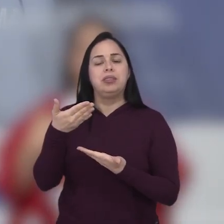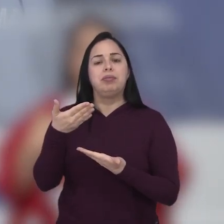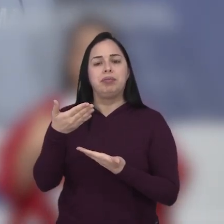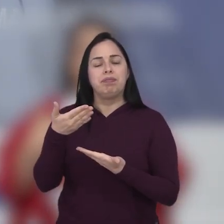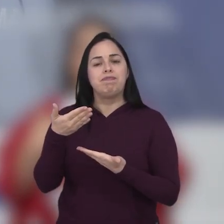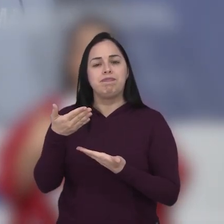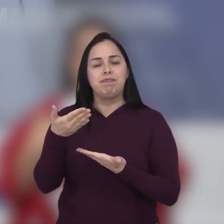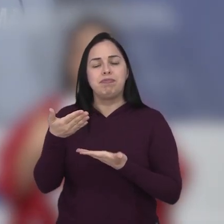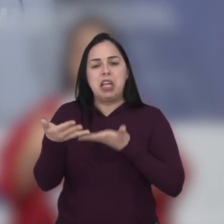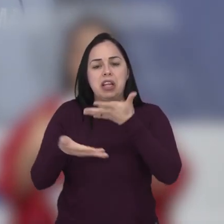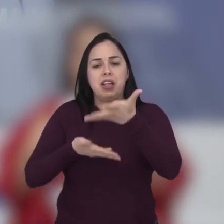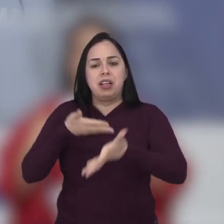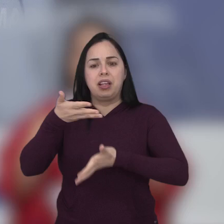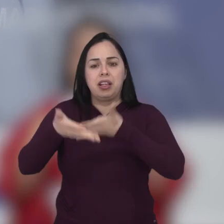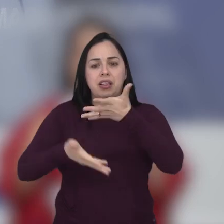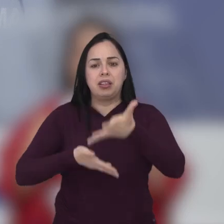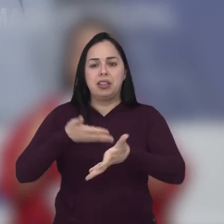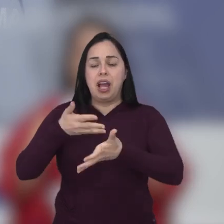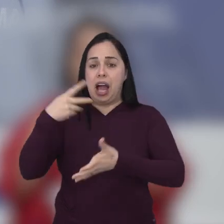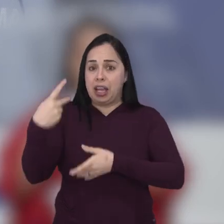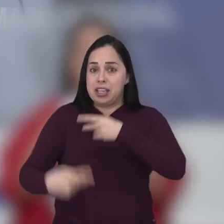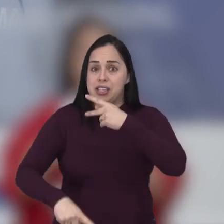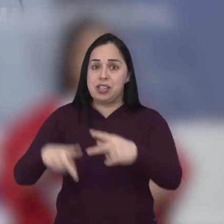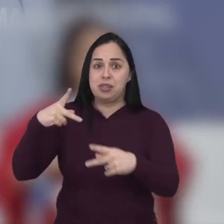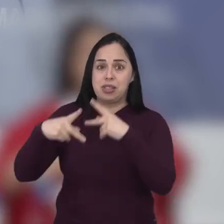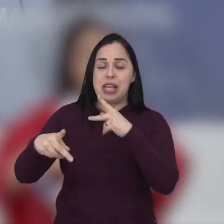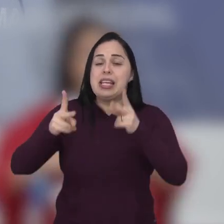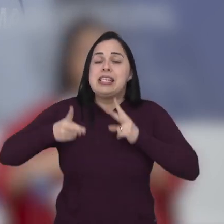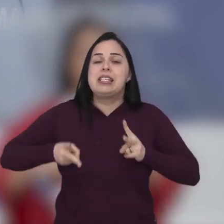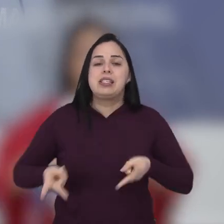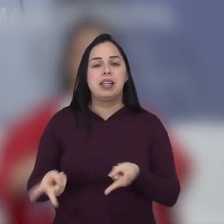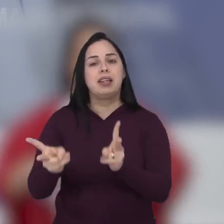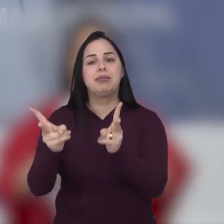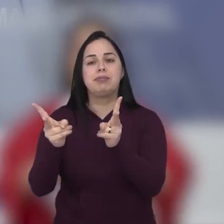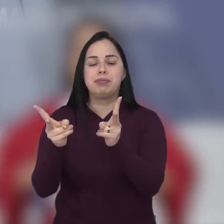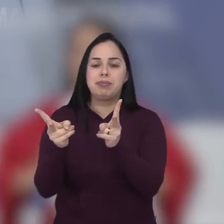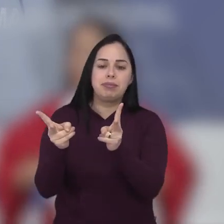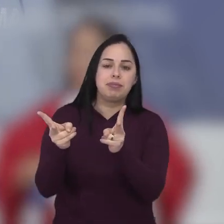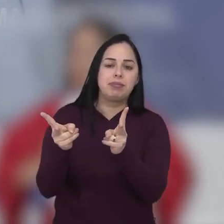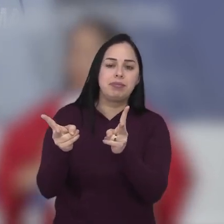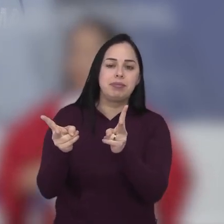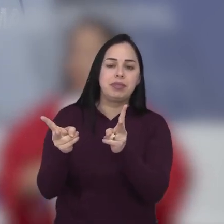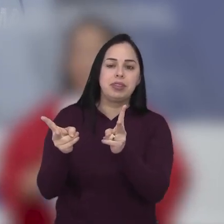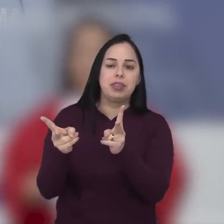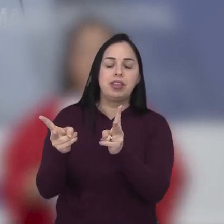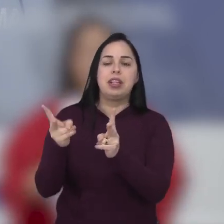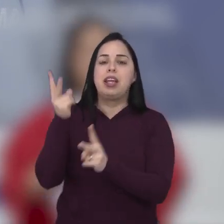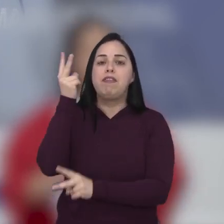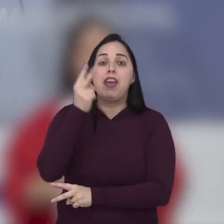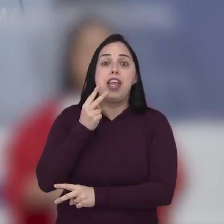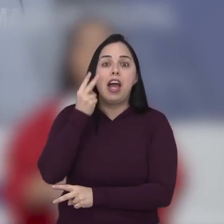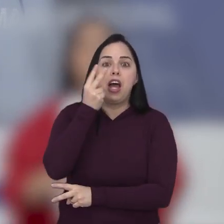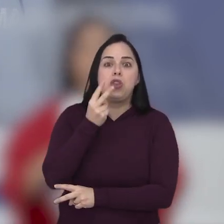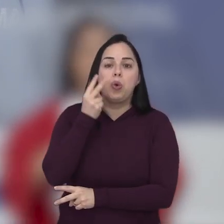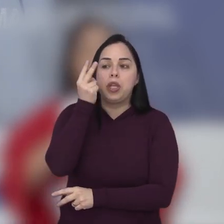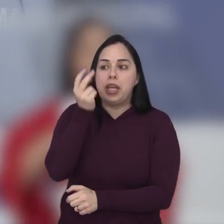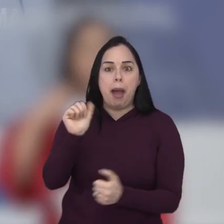e dizer que São José dos Campos sempre teve